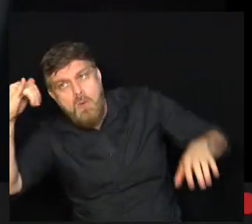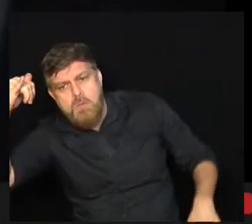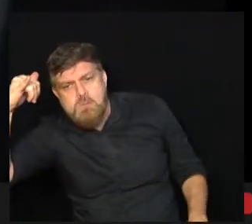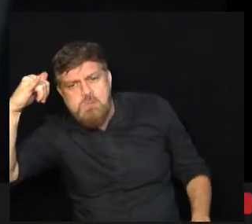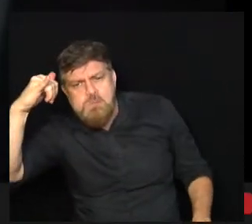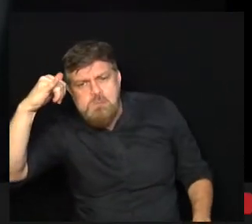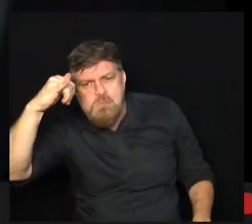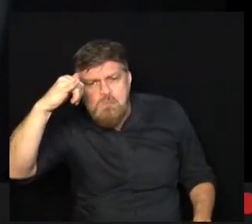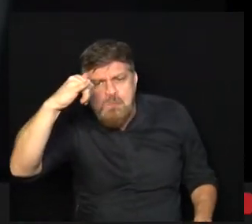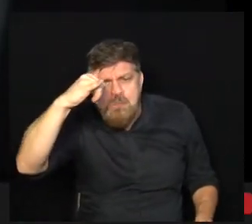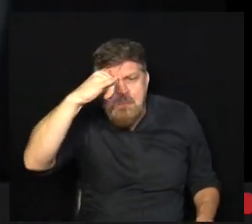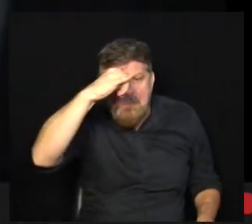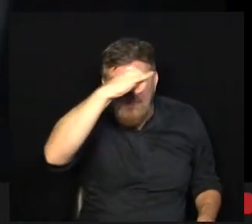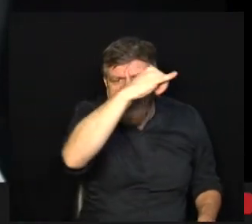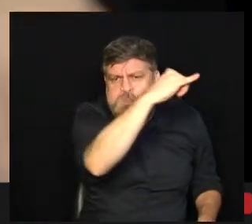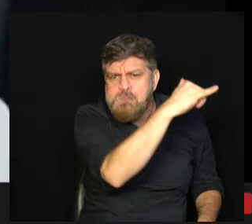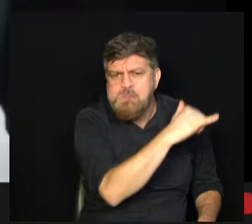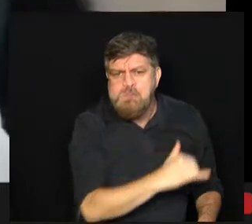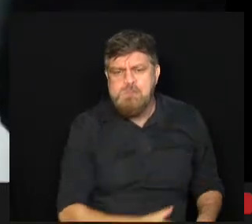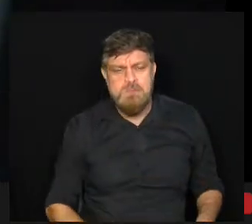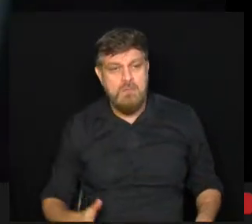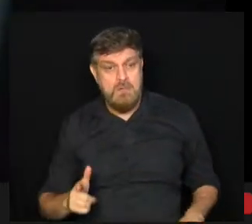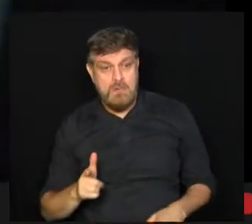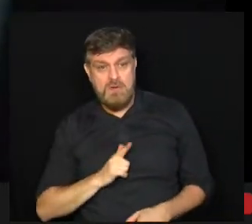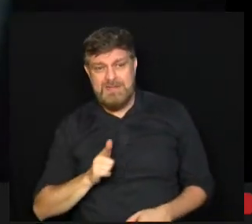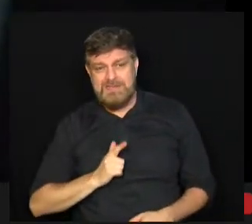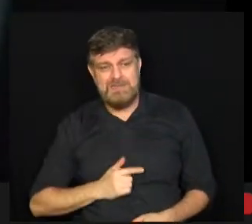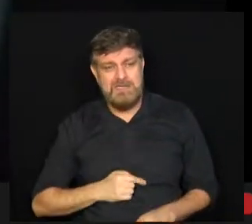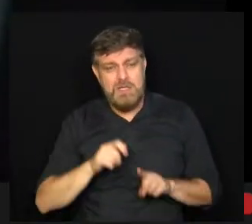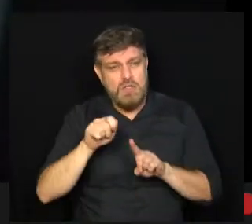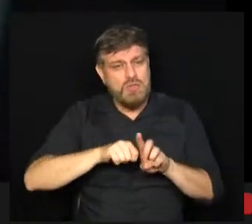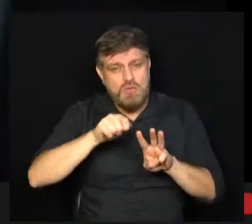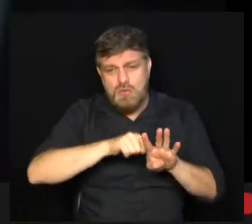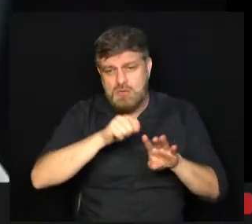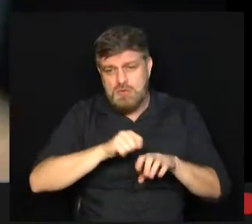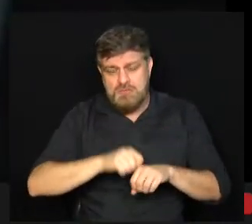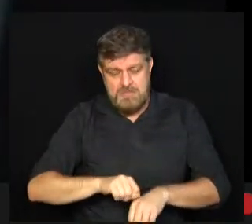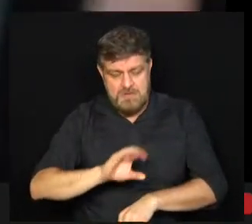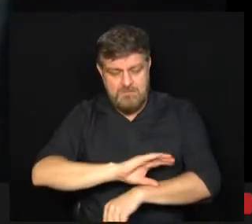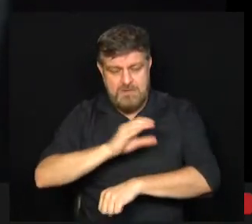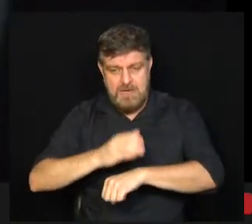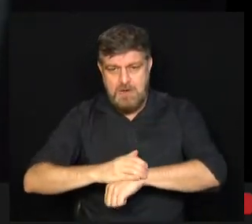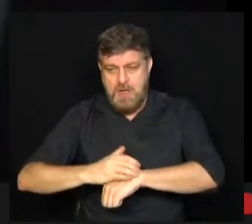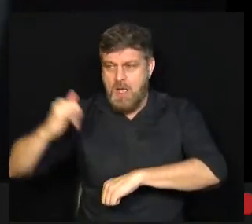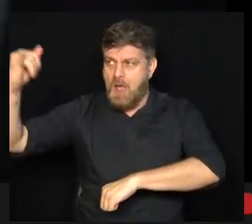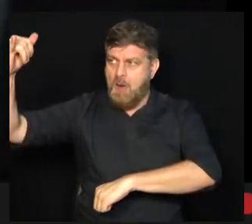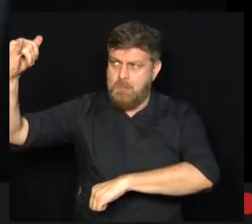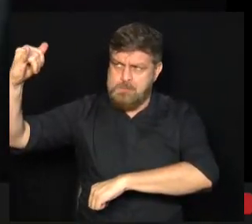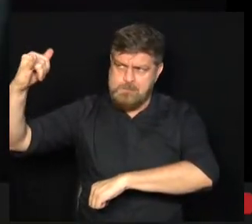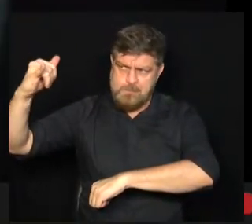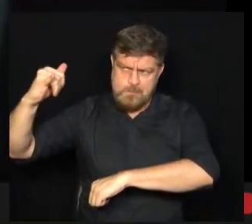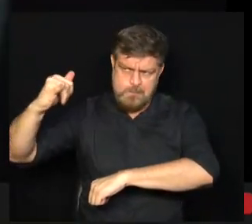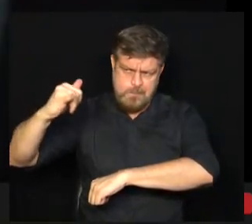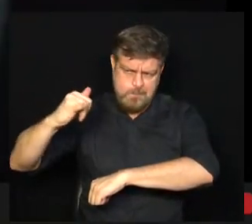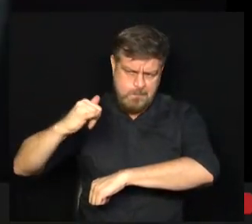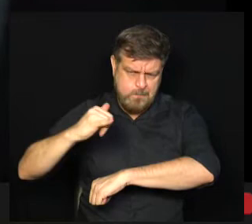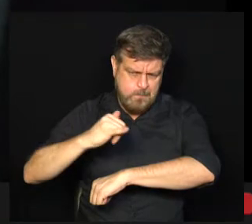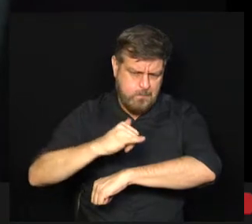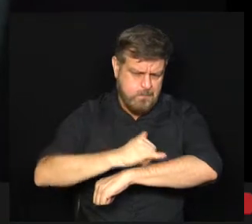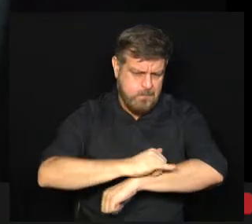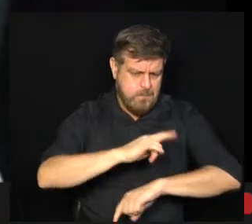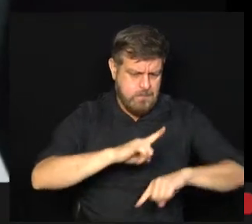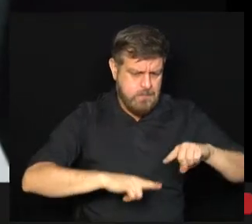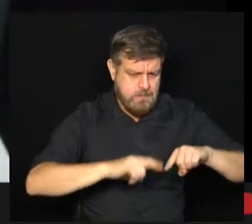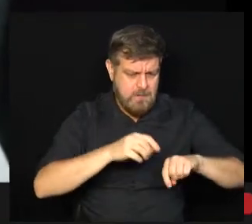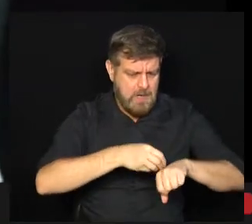desse tamanho voando. E é um avião que vem todos os meses para Viracopos, trazendo carga do mundo inteiro para cá, né? Assim